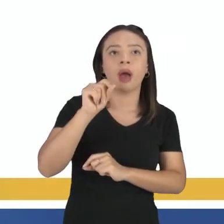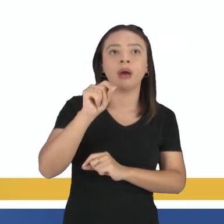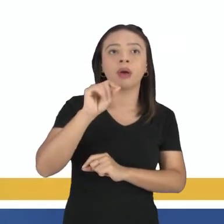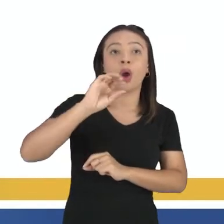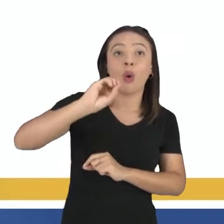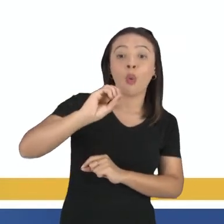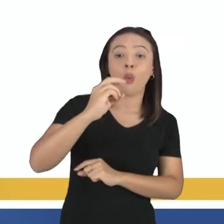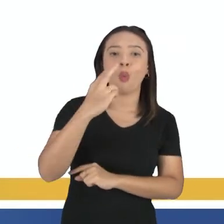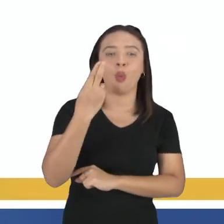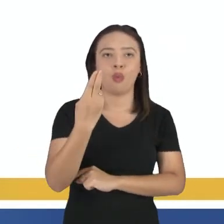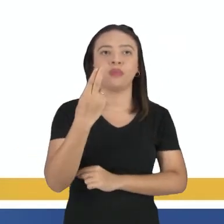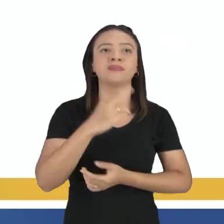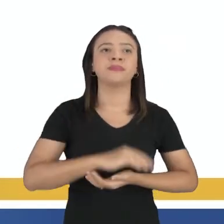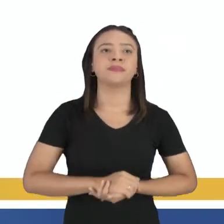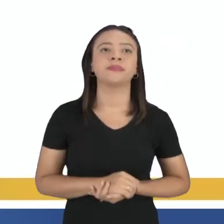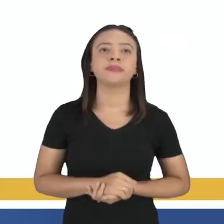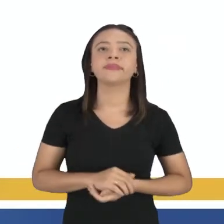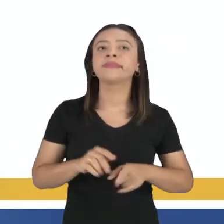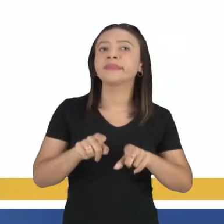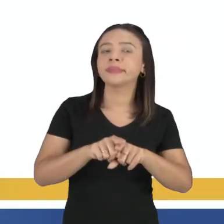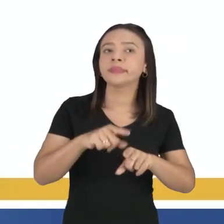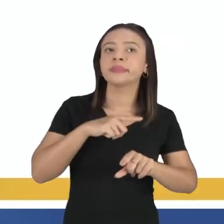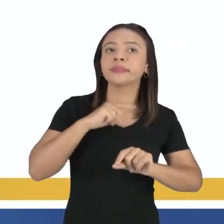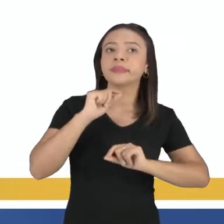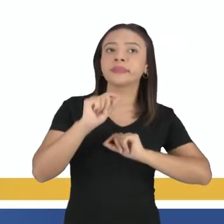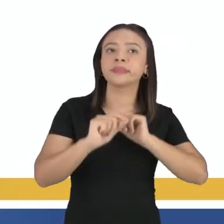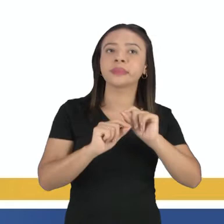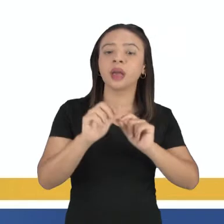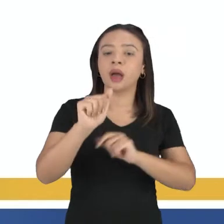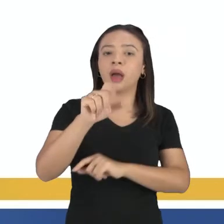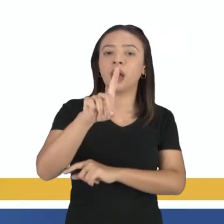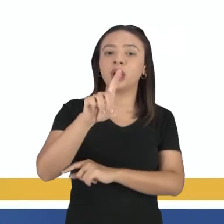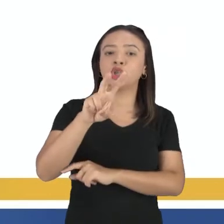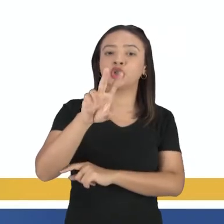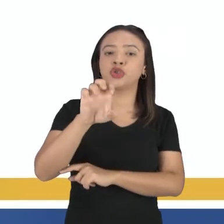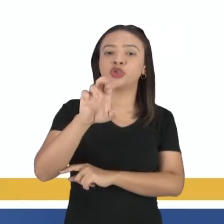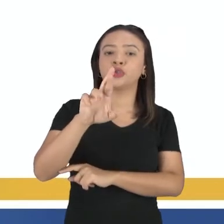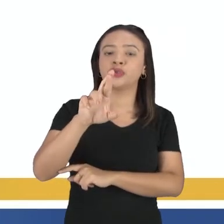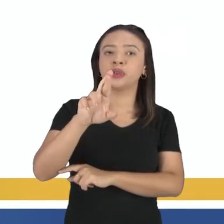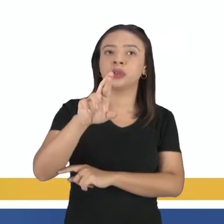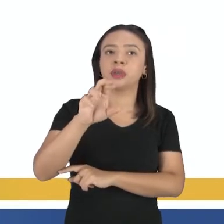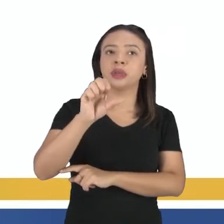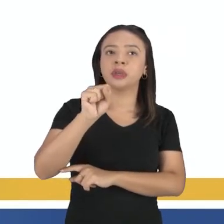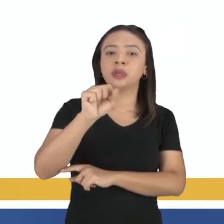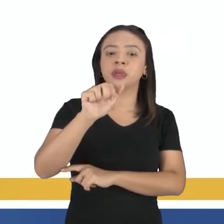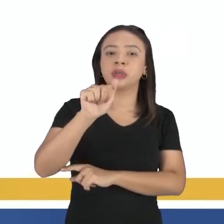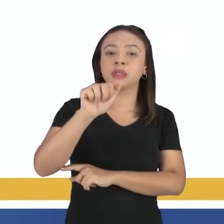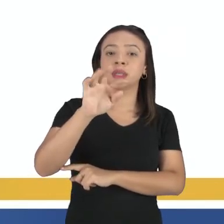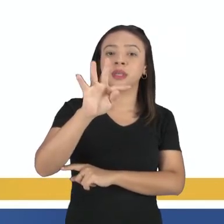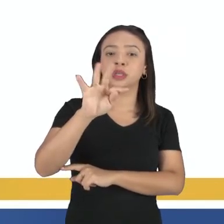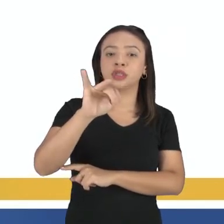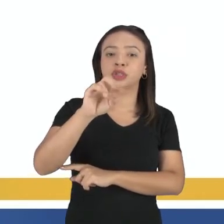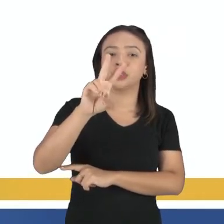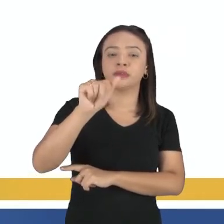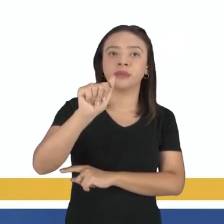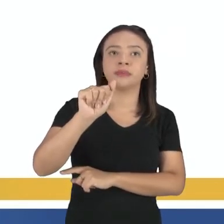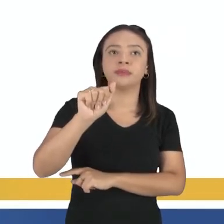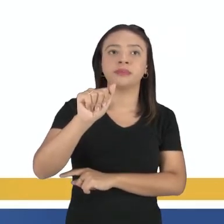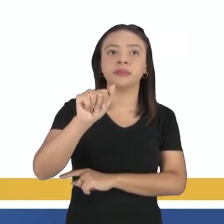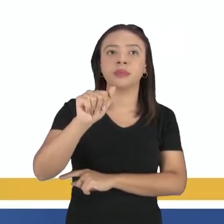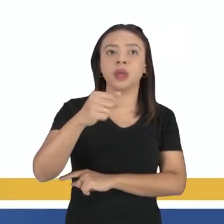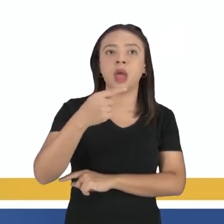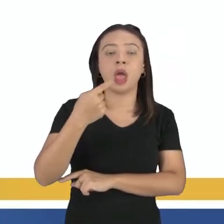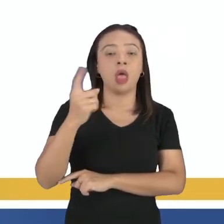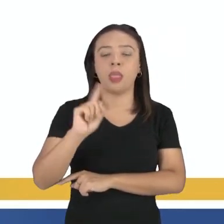dentro dessa oração. E, por último, a adversativa, nós temos a letra A. Não fomos ao aniversário, porém